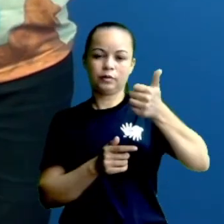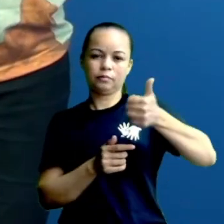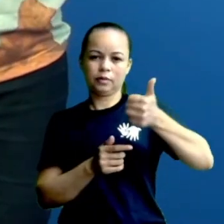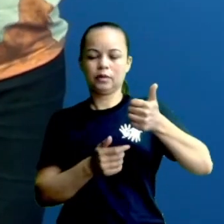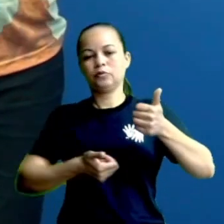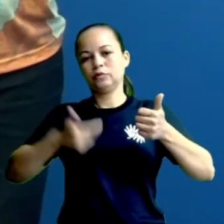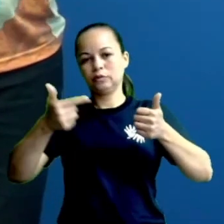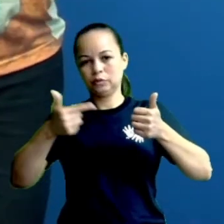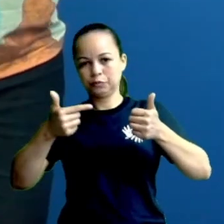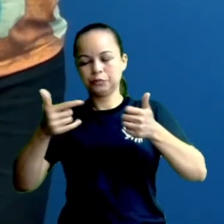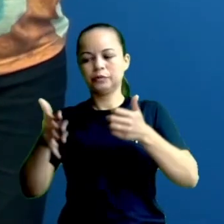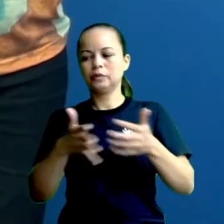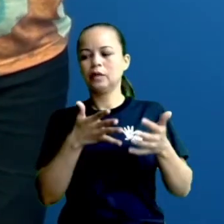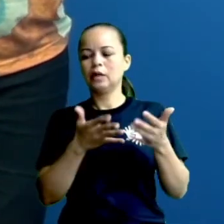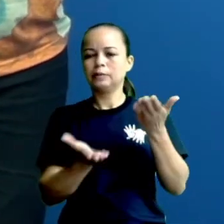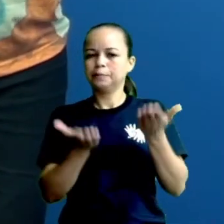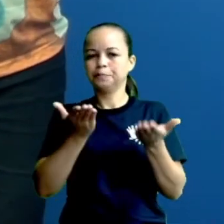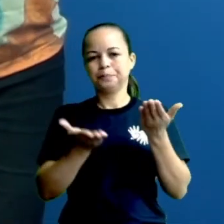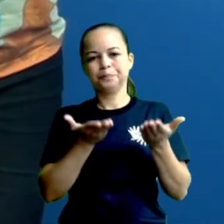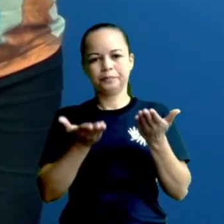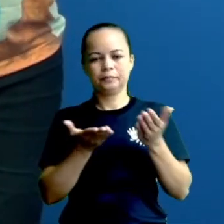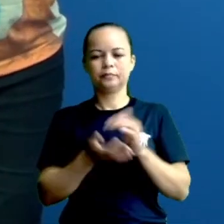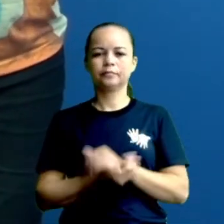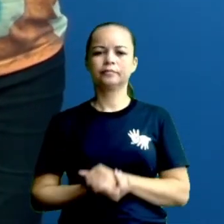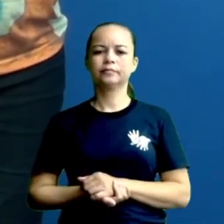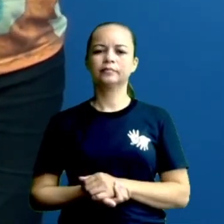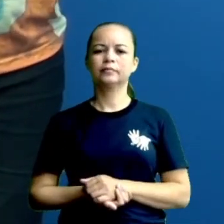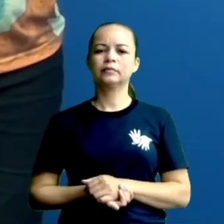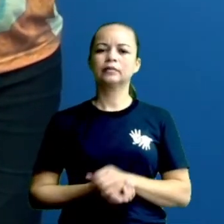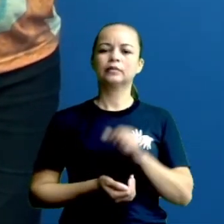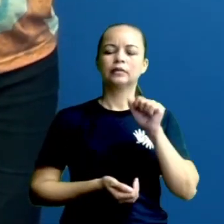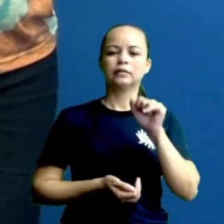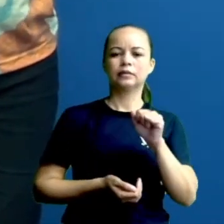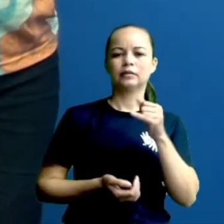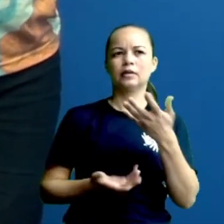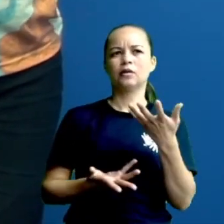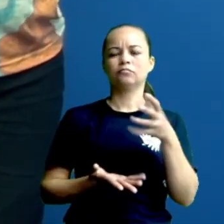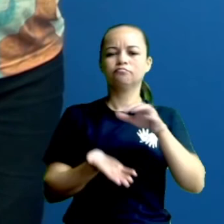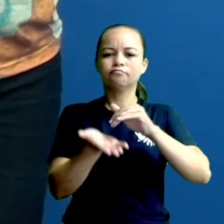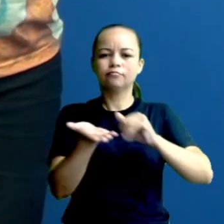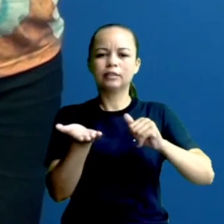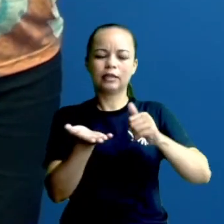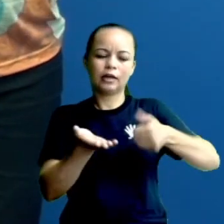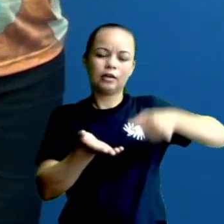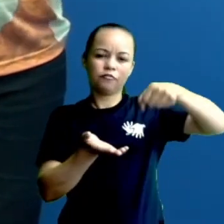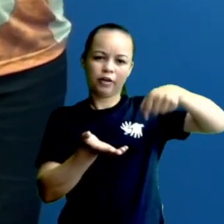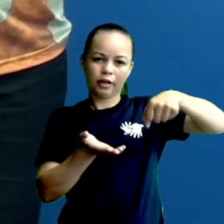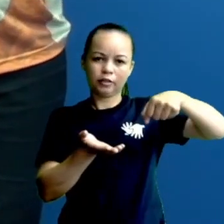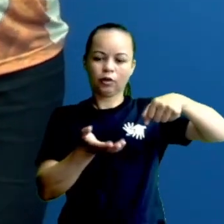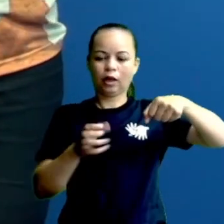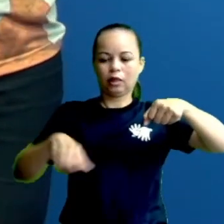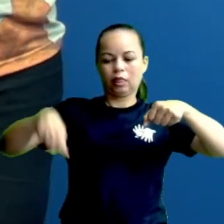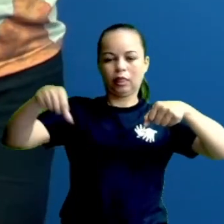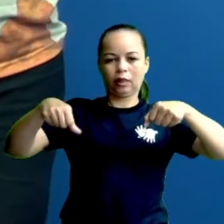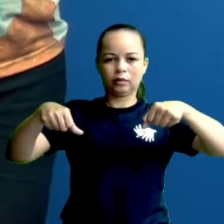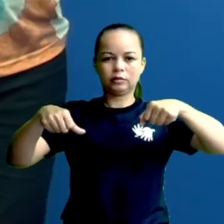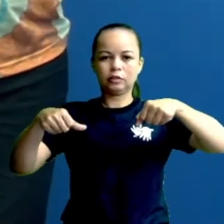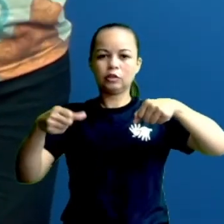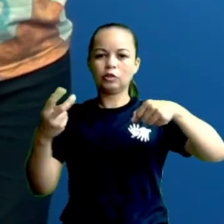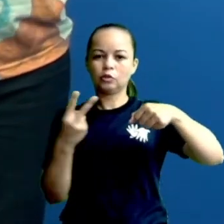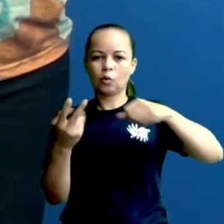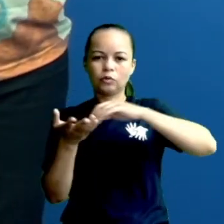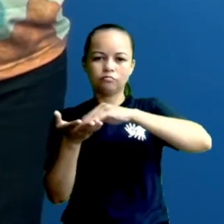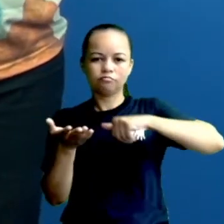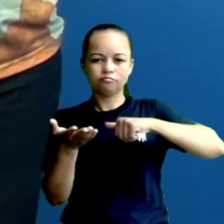membro no segundo mesmo eu mantenho o equilíbrio é um pacote verde de um lado e um pacote verde do outro